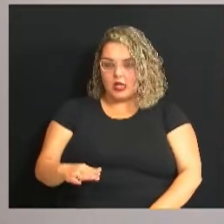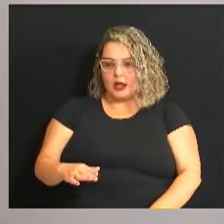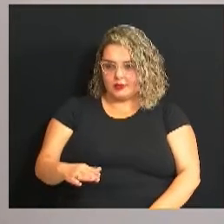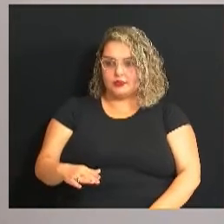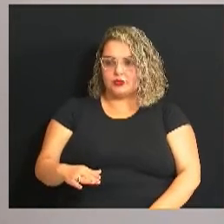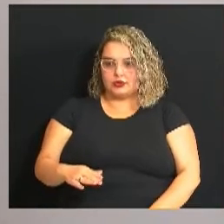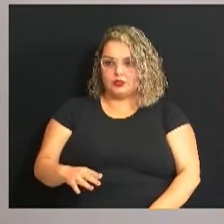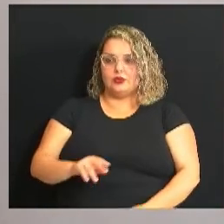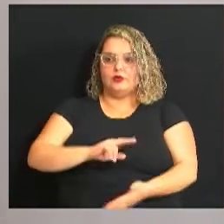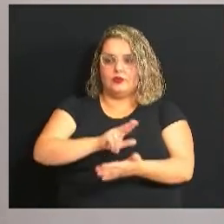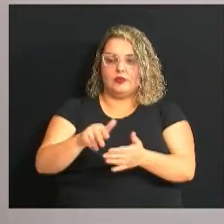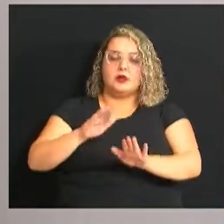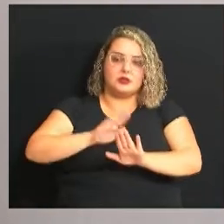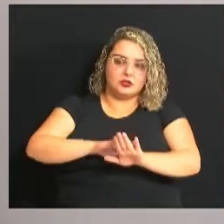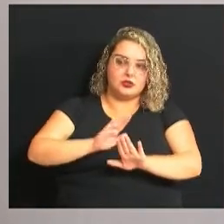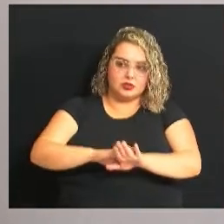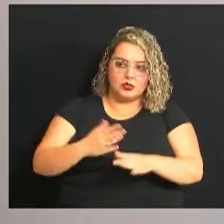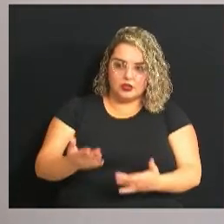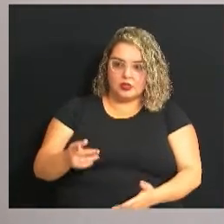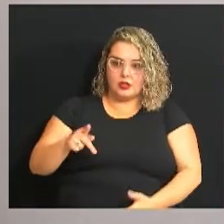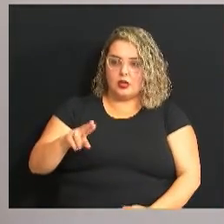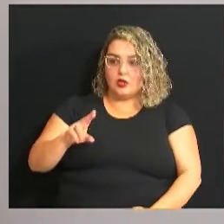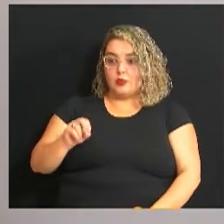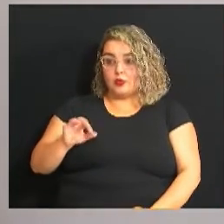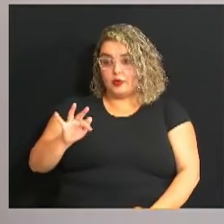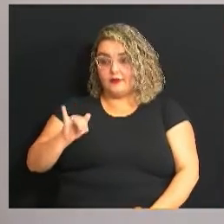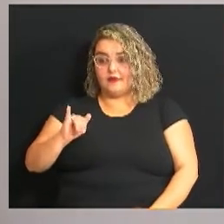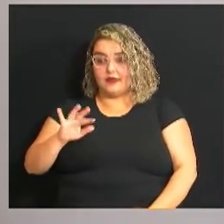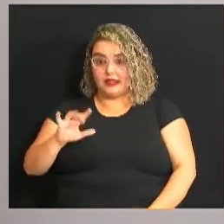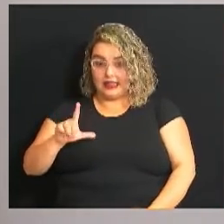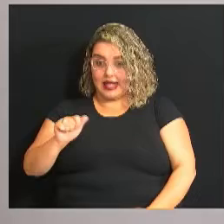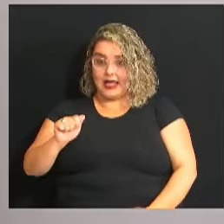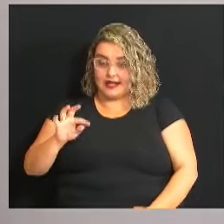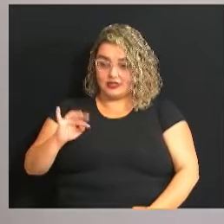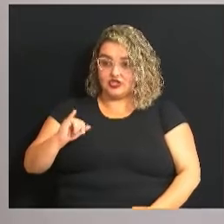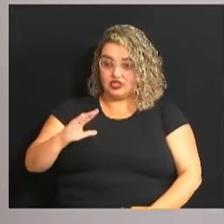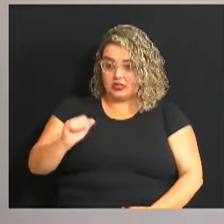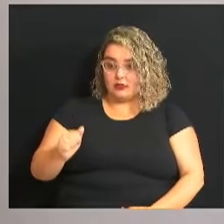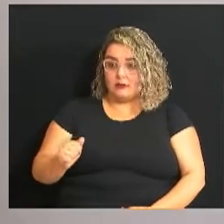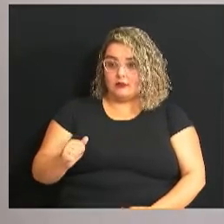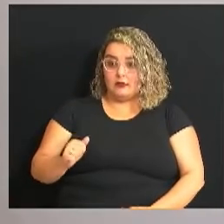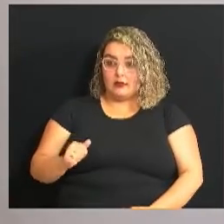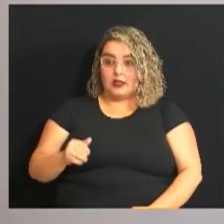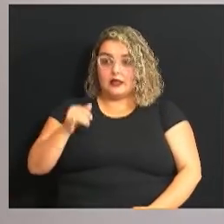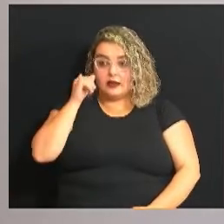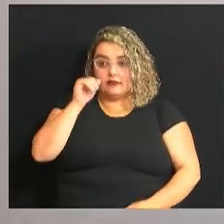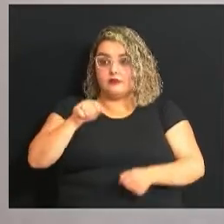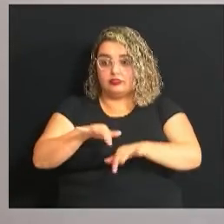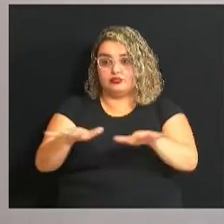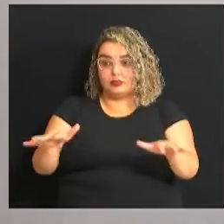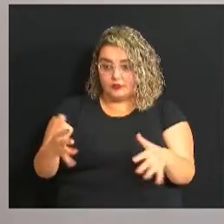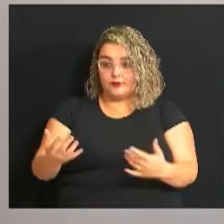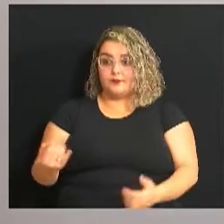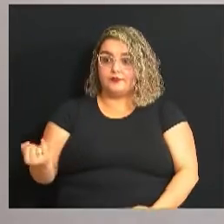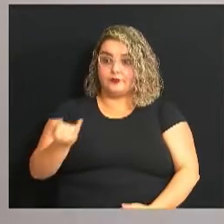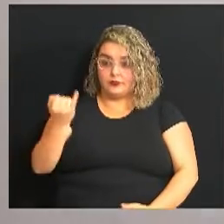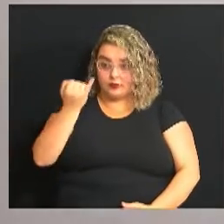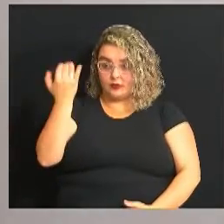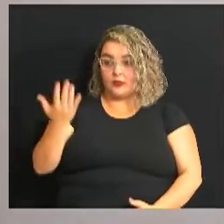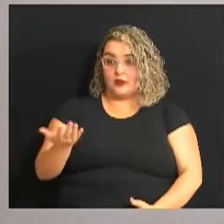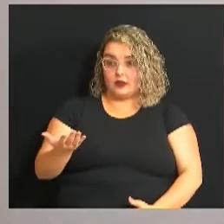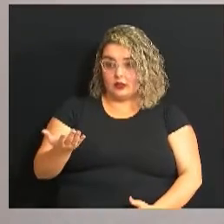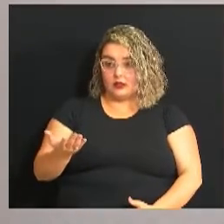várias medidas que a gente chama de profiláticas, né, para prevenção da leishmaniose, e o importante, né,